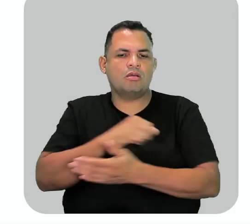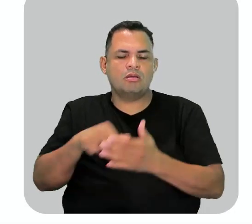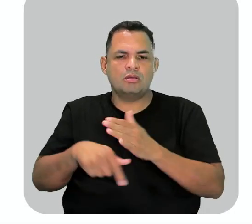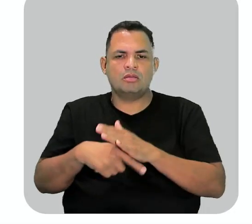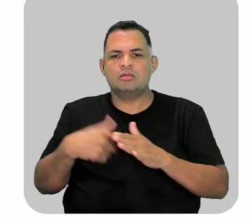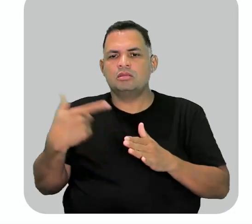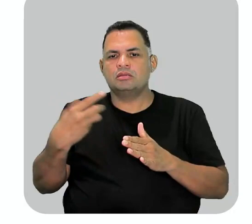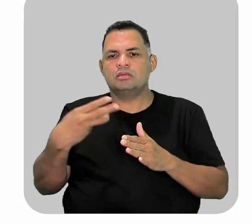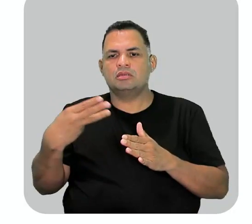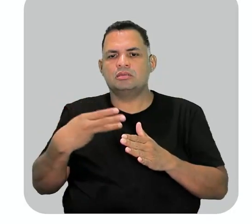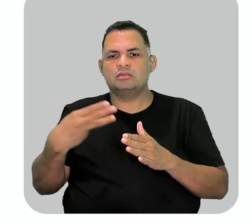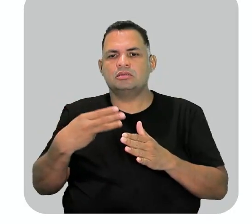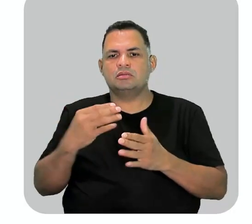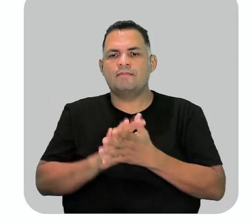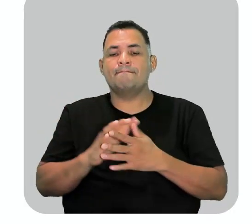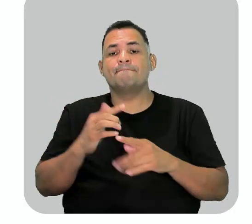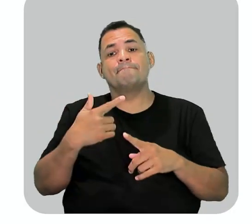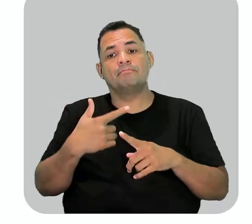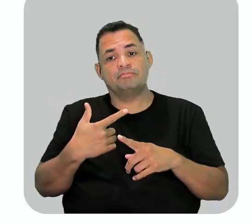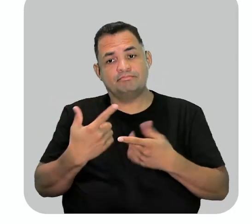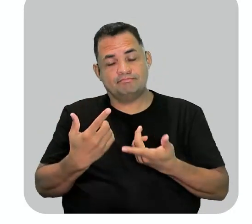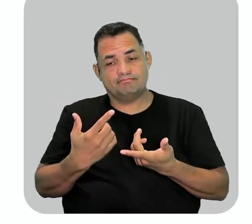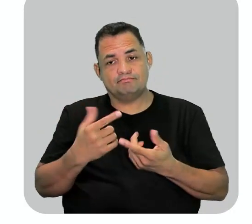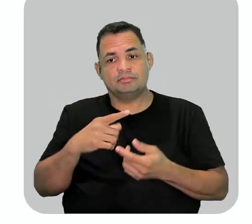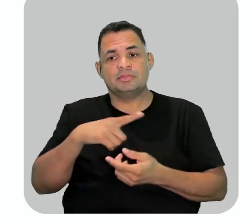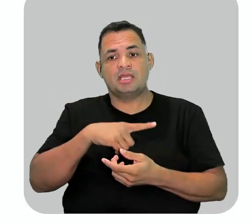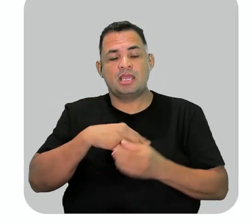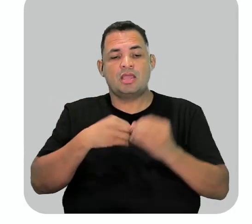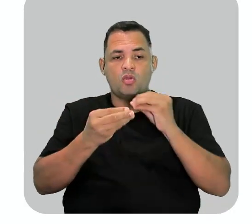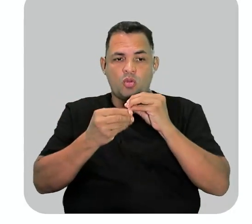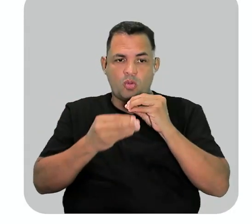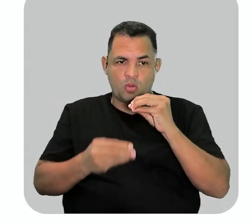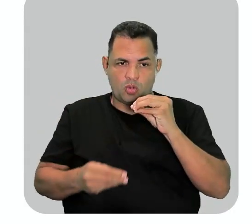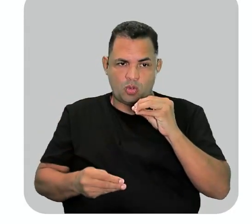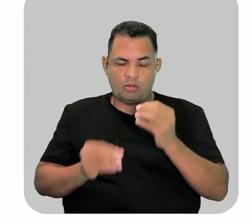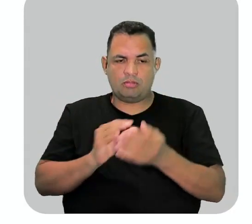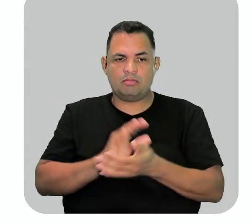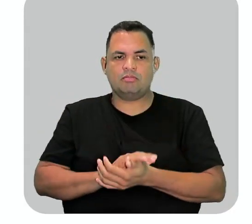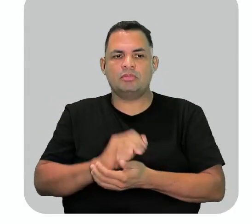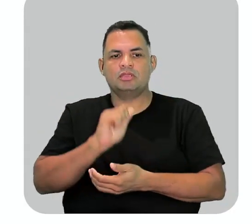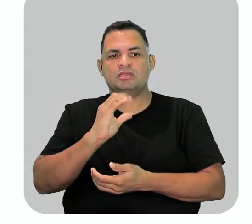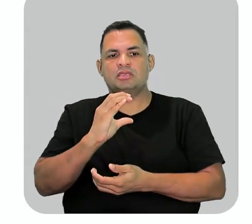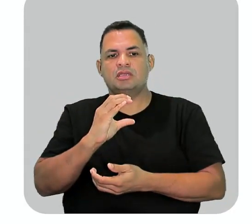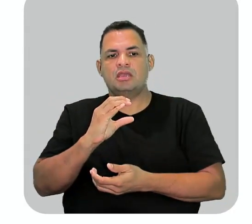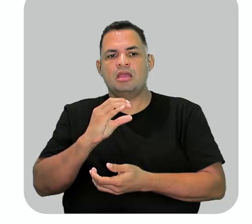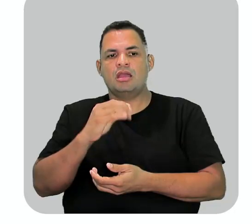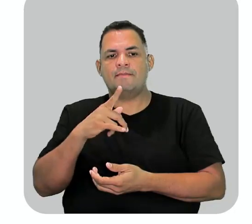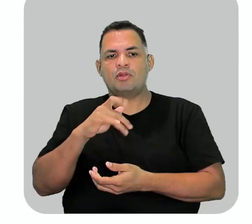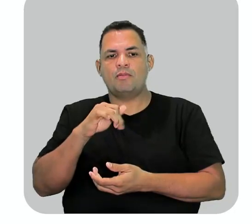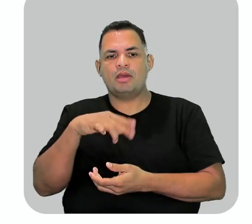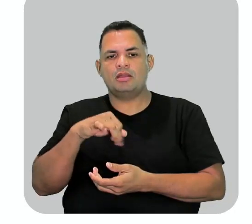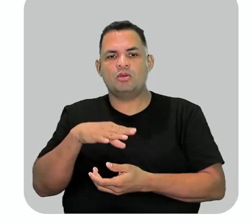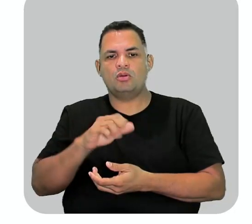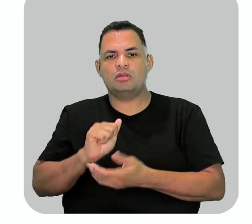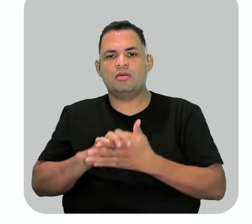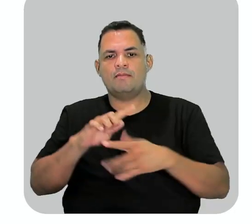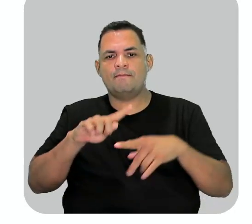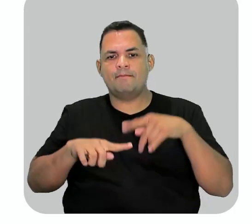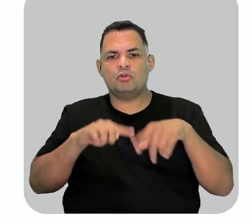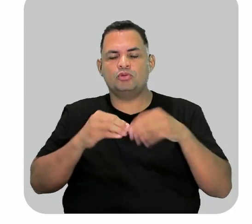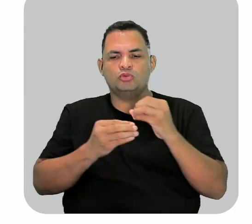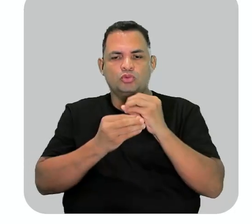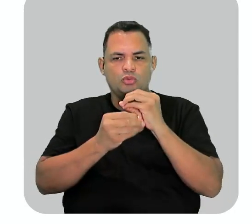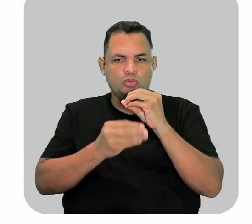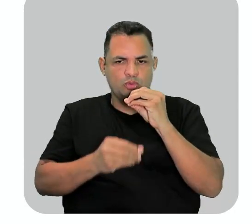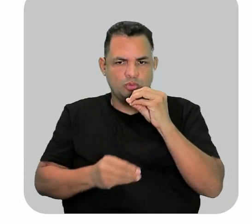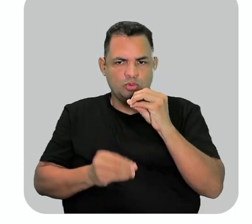sofre oxidação. C, a propanona é produto da oxidação de